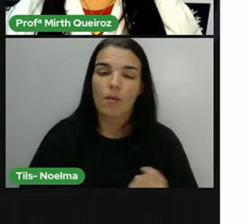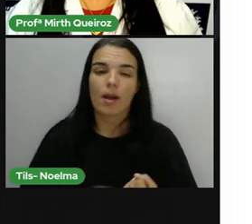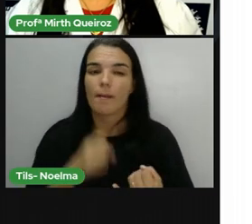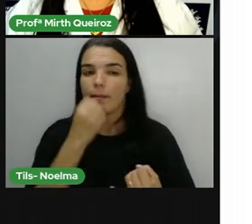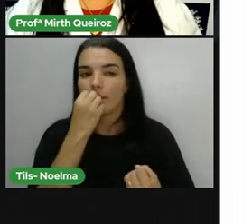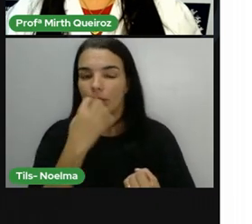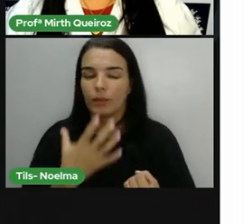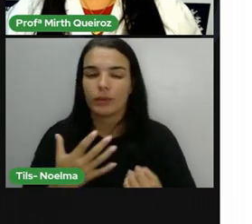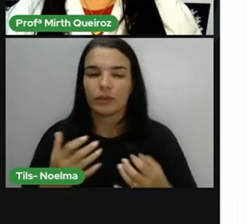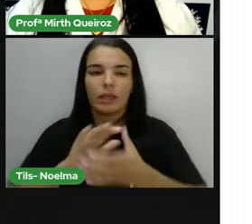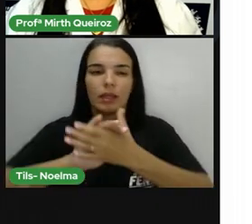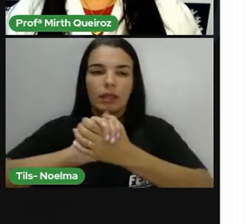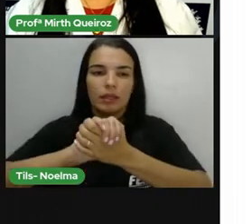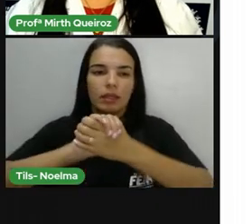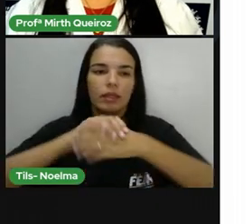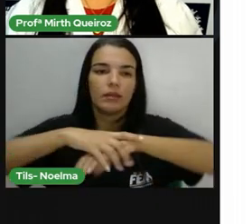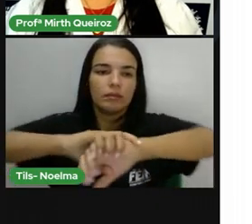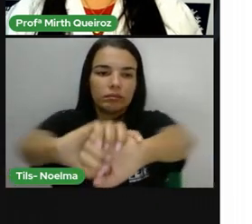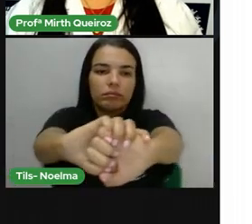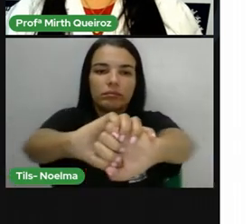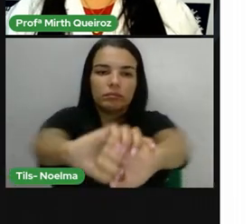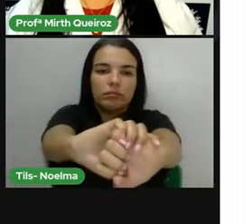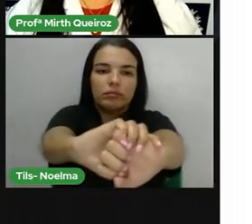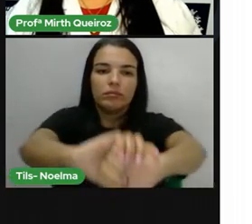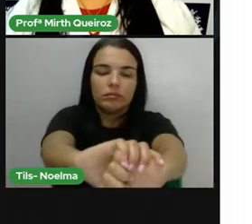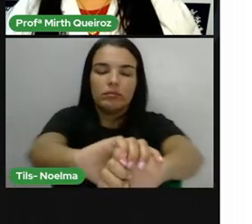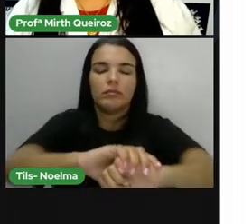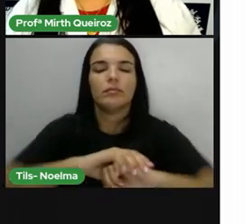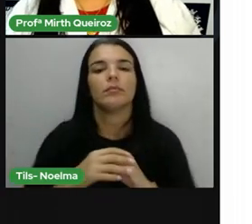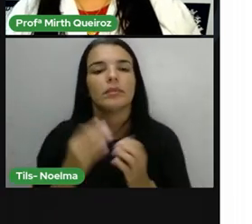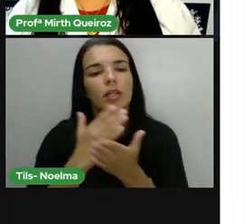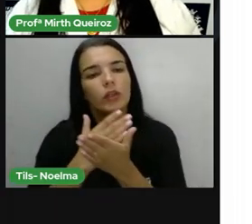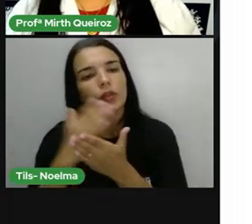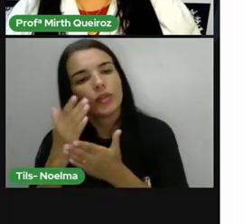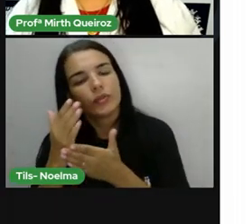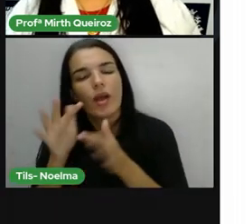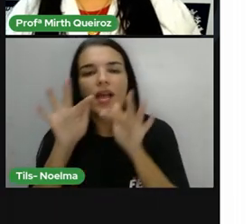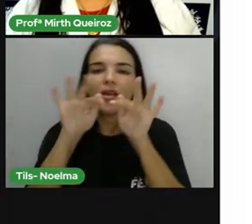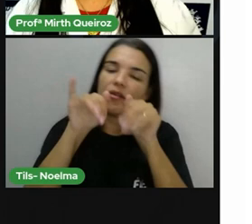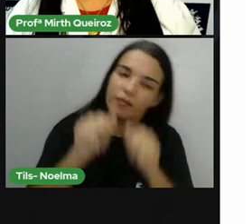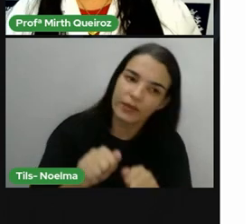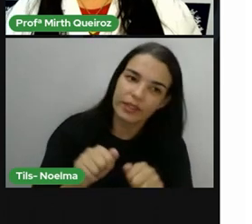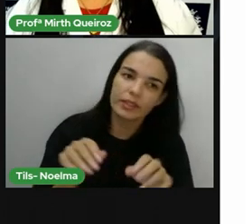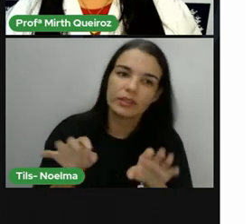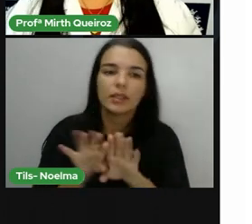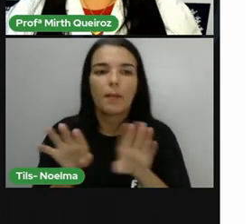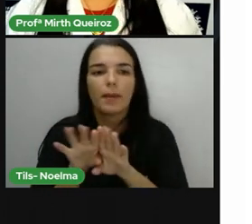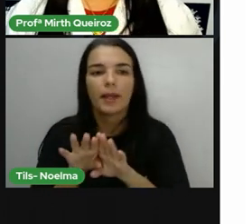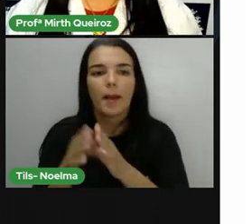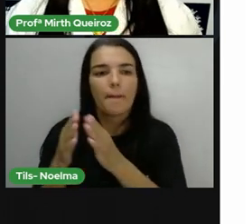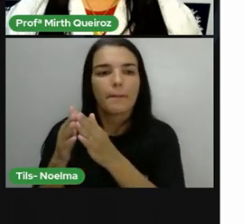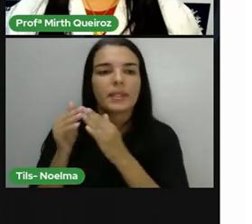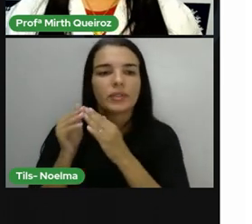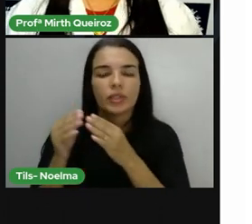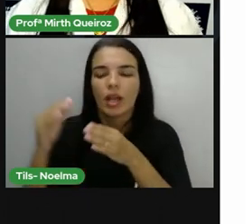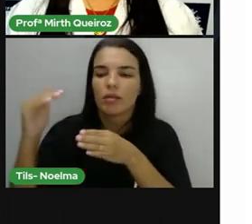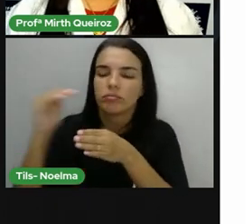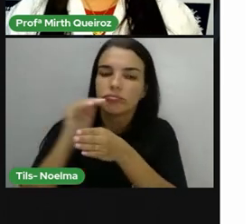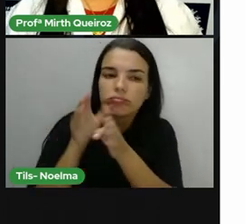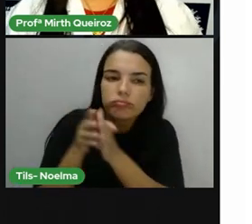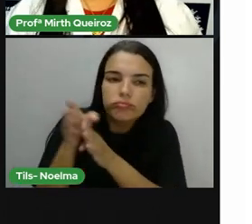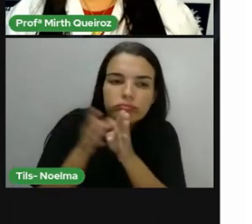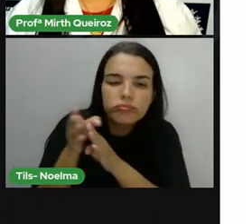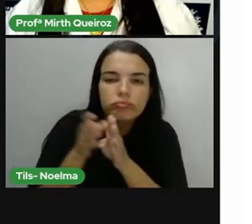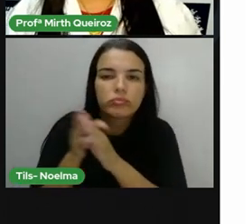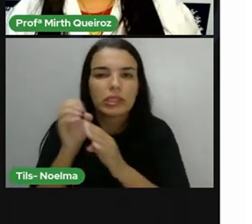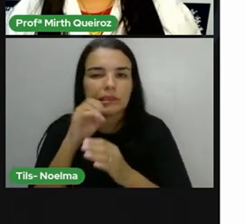o alongamento inicial, fazer o alongamento final, né, que é após a atividade física, pedir orientações em caso de